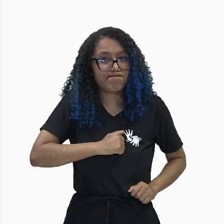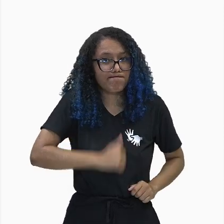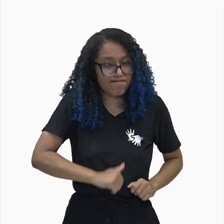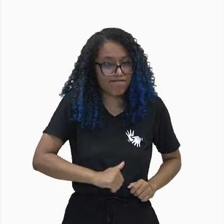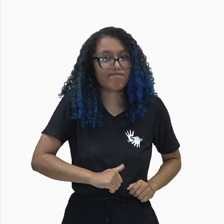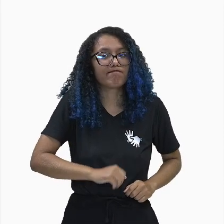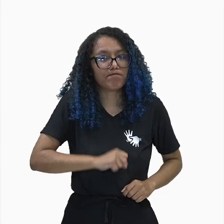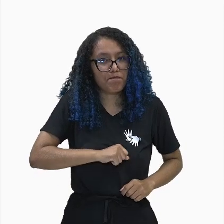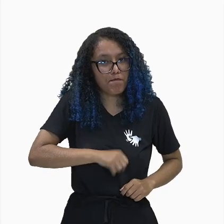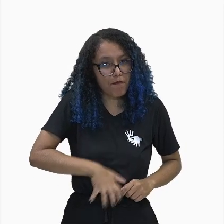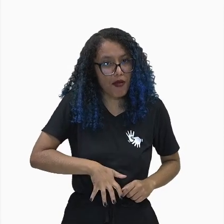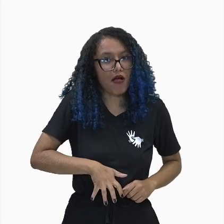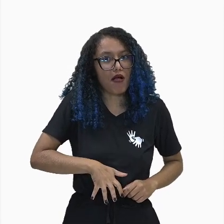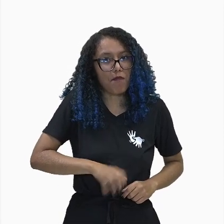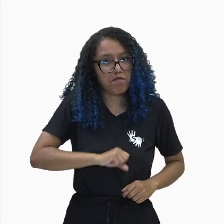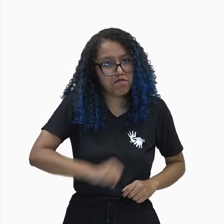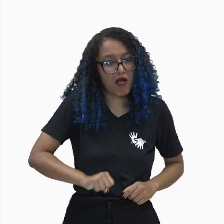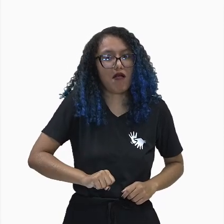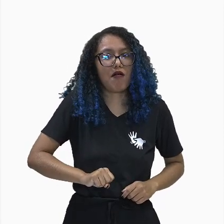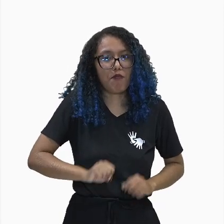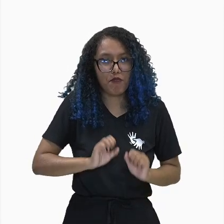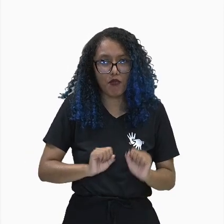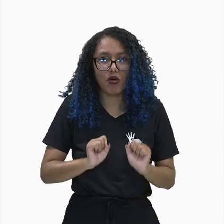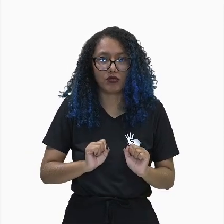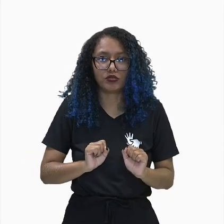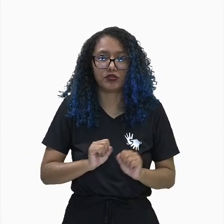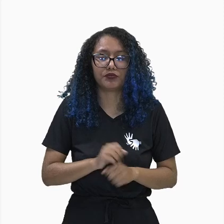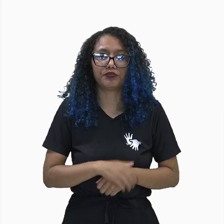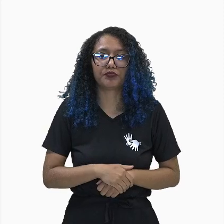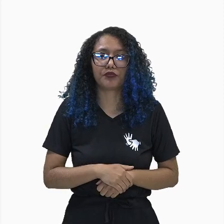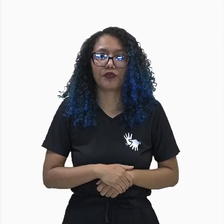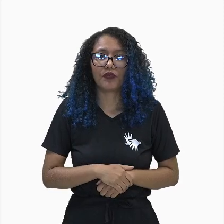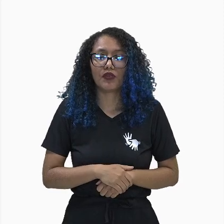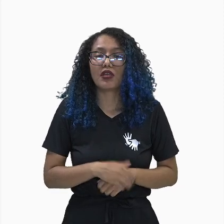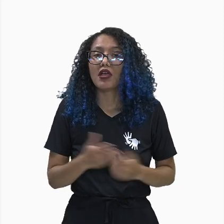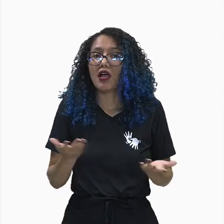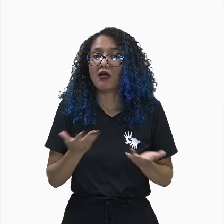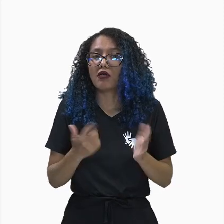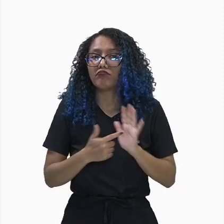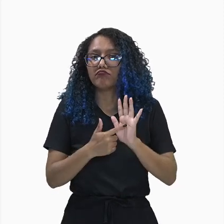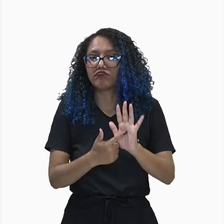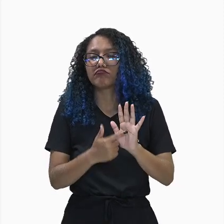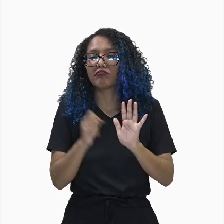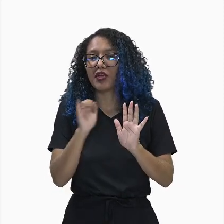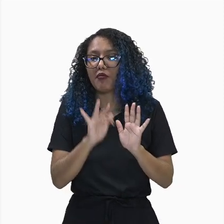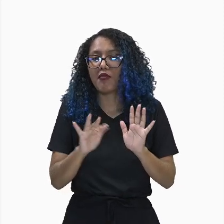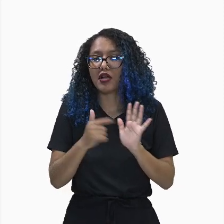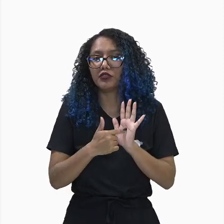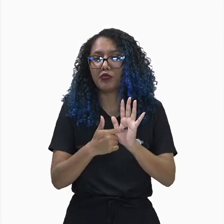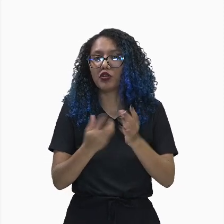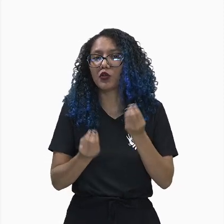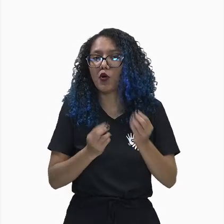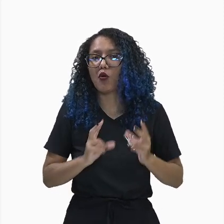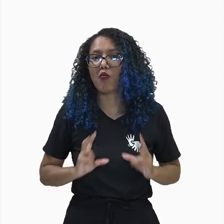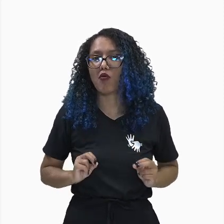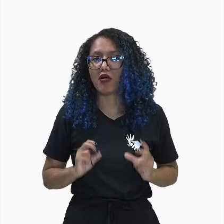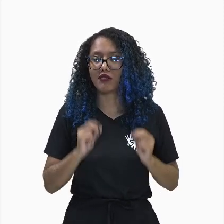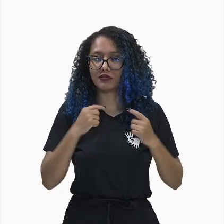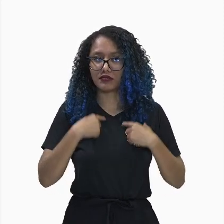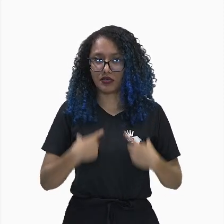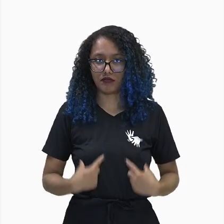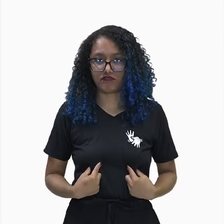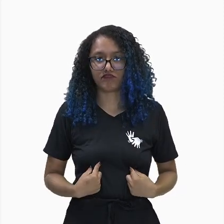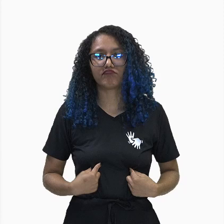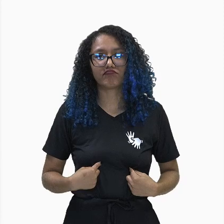Eu trouxe aí de todas essas doenças uma ilustração para vocês de um câncer, né, de pulmão. É o caso aí mais